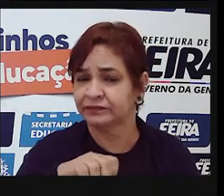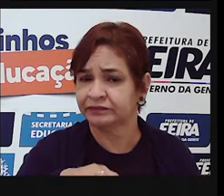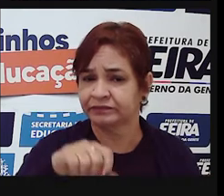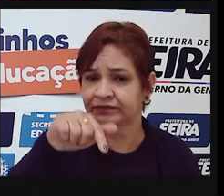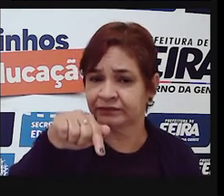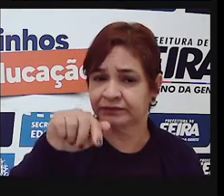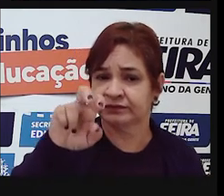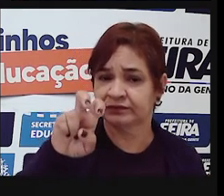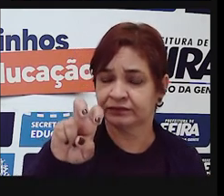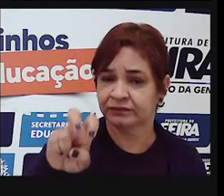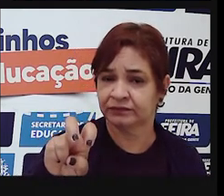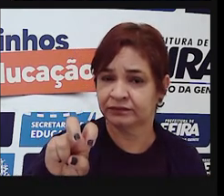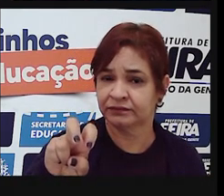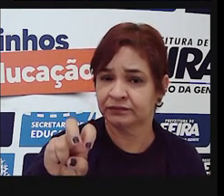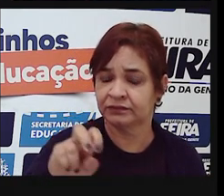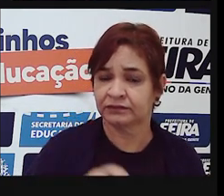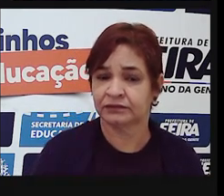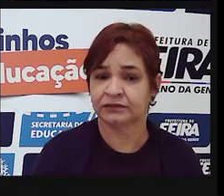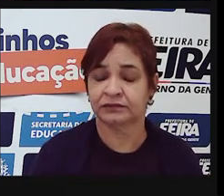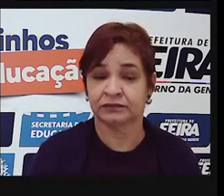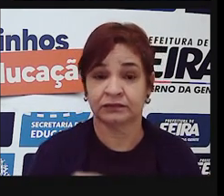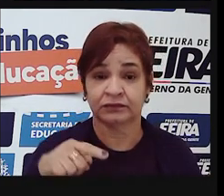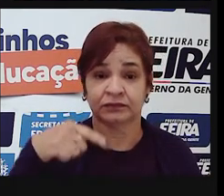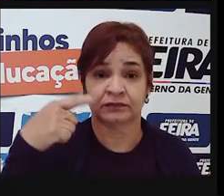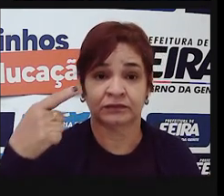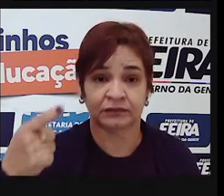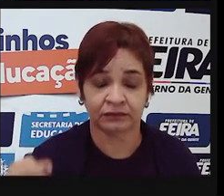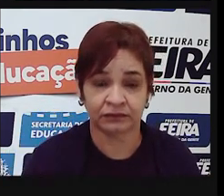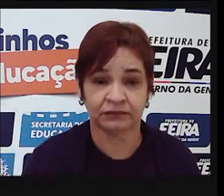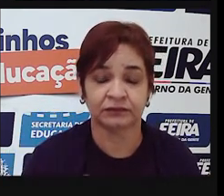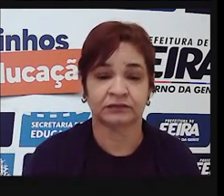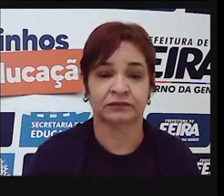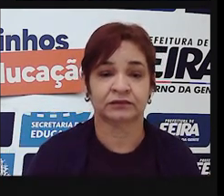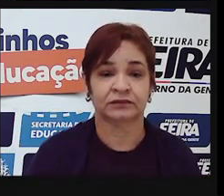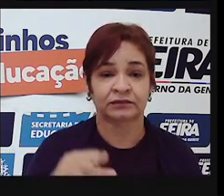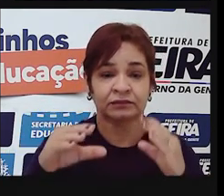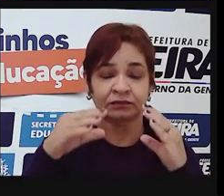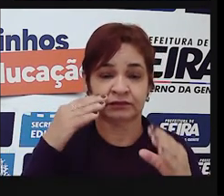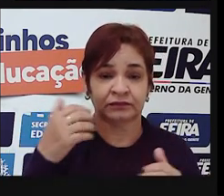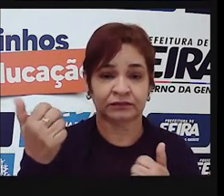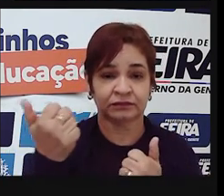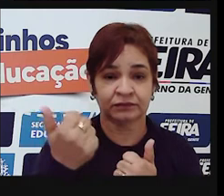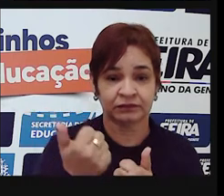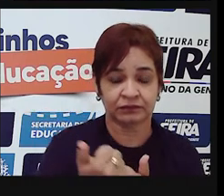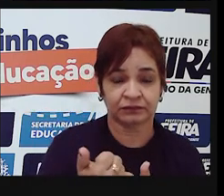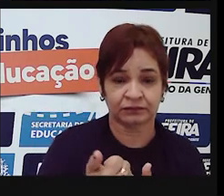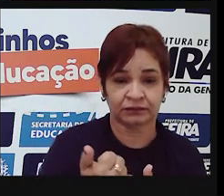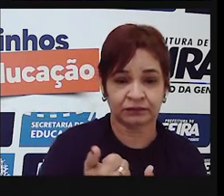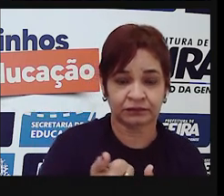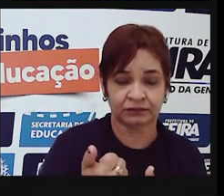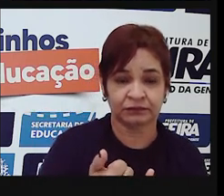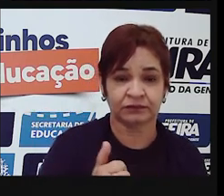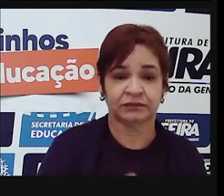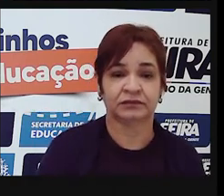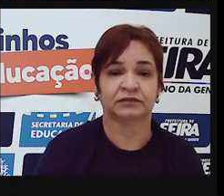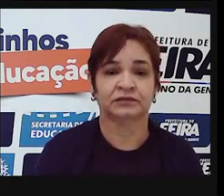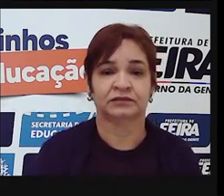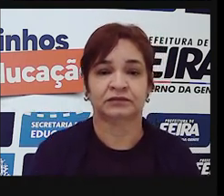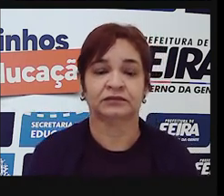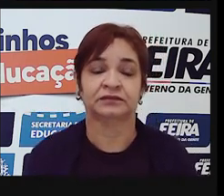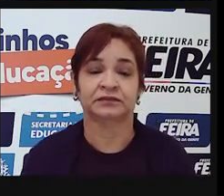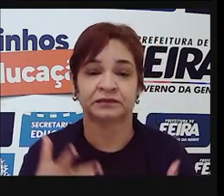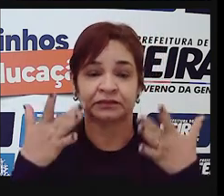1965, quando Nara Leão a convidou para substituí-la no espetáculo Opinião. Considerada